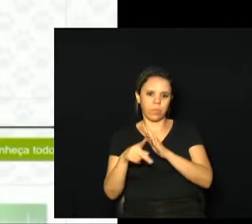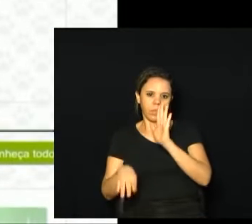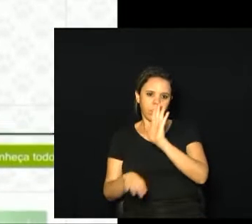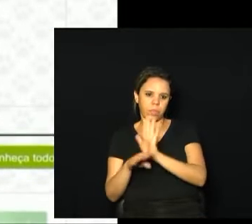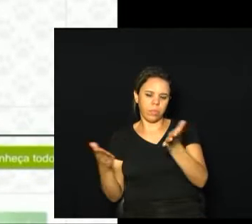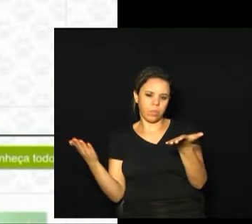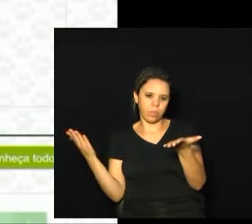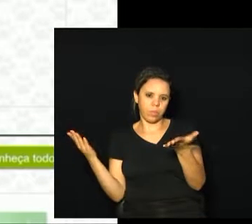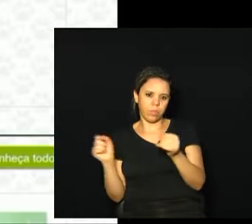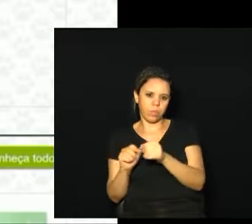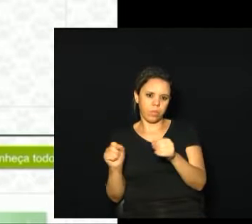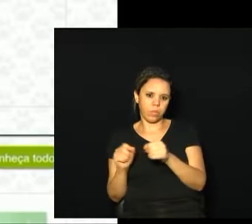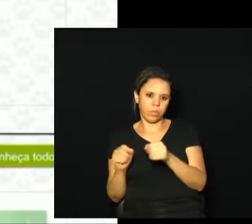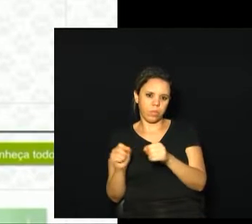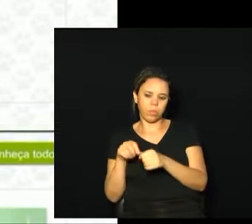fazer isso. Olha aí.